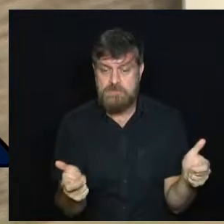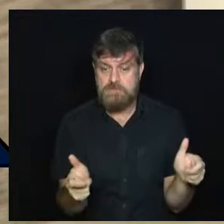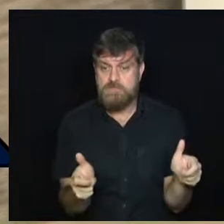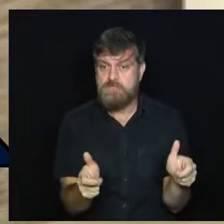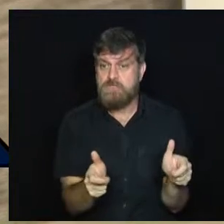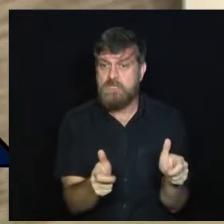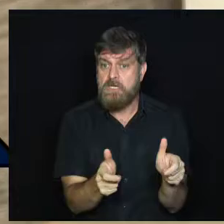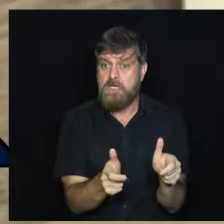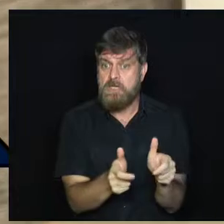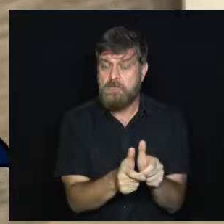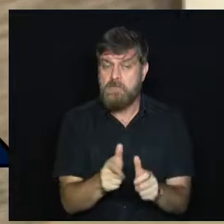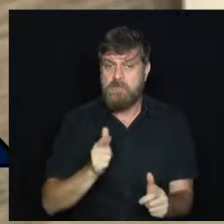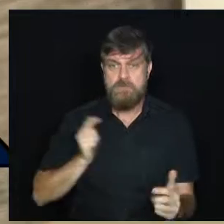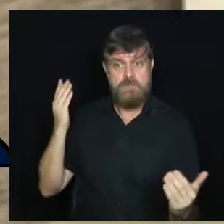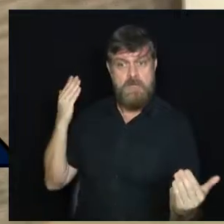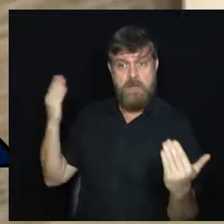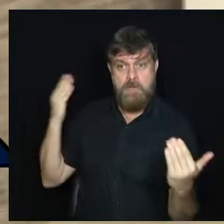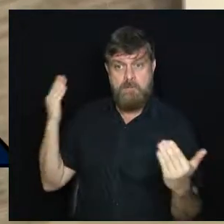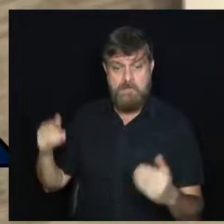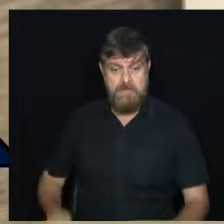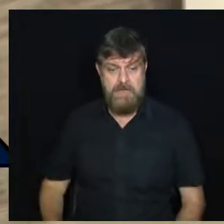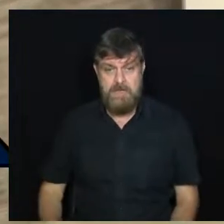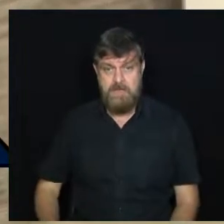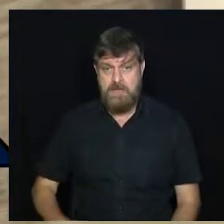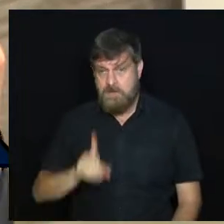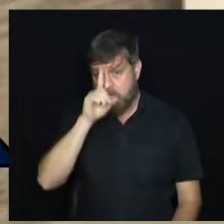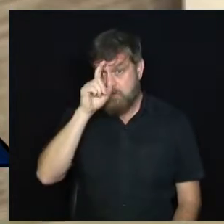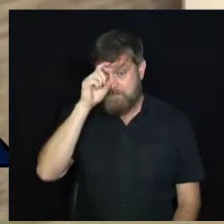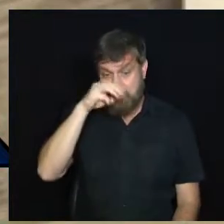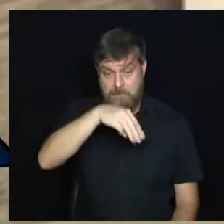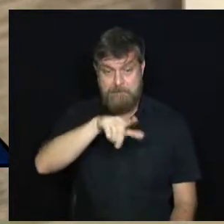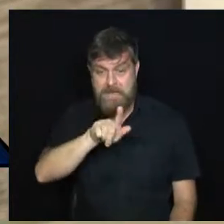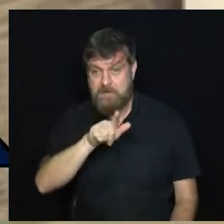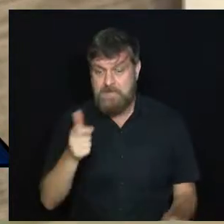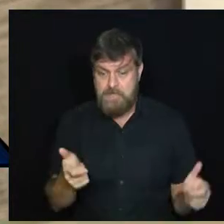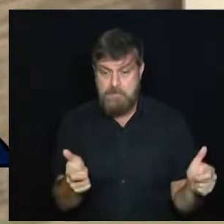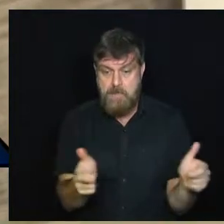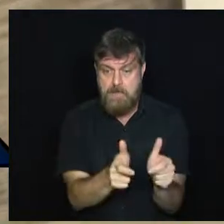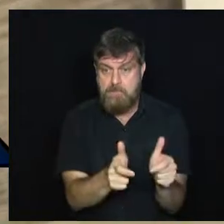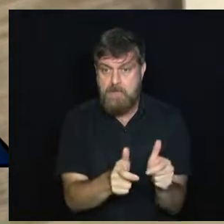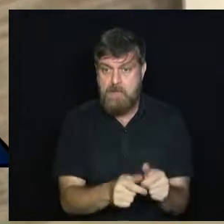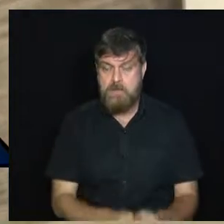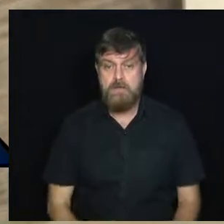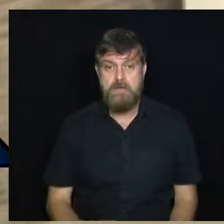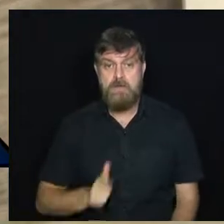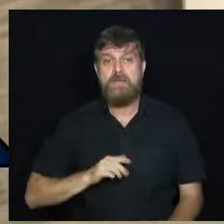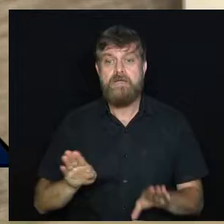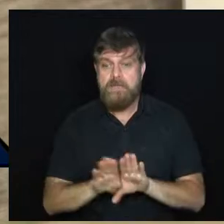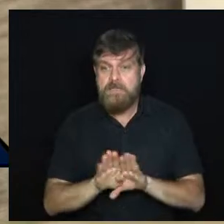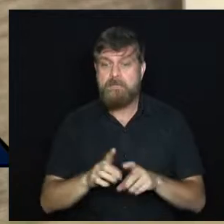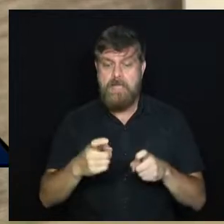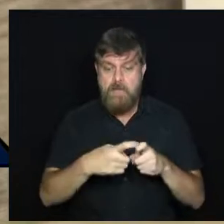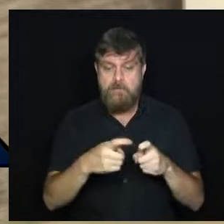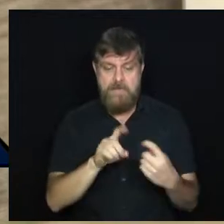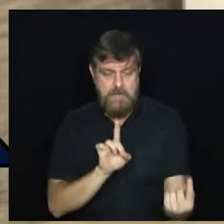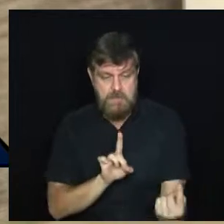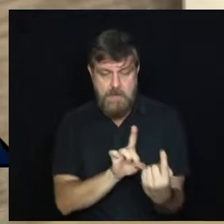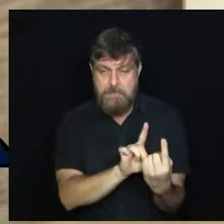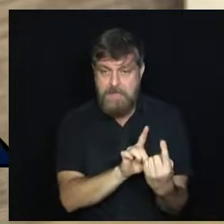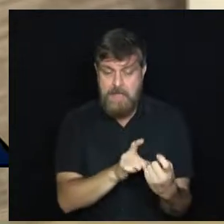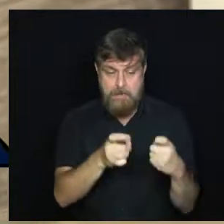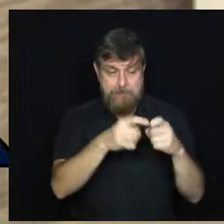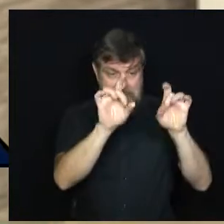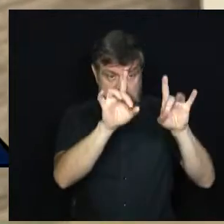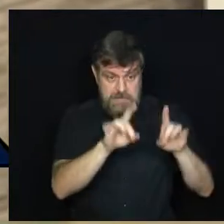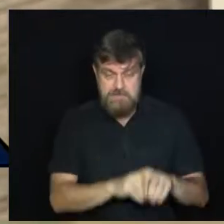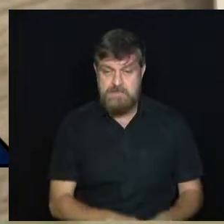menos tratamento de quimioterapia oferecido pela rede Mário Gatti esse ano do que nos anos anteriores. Né? Da mesma forma, as consultas também de especialidades